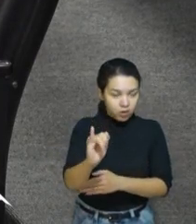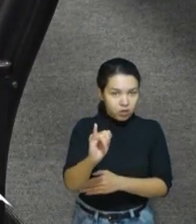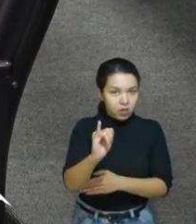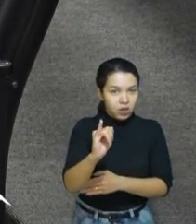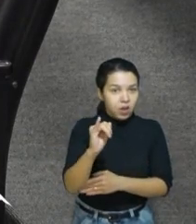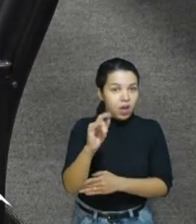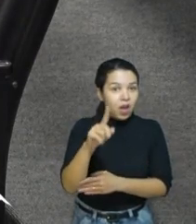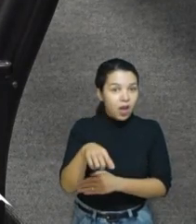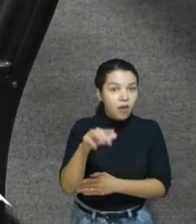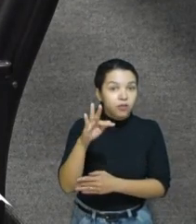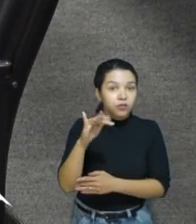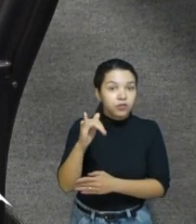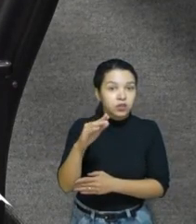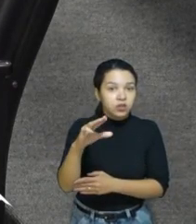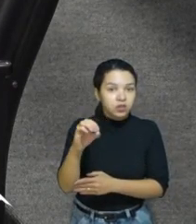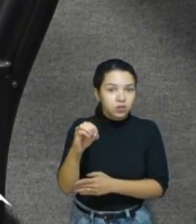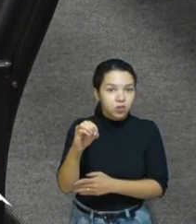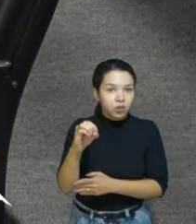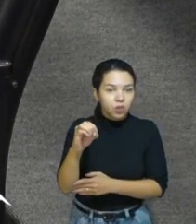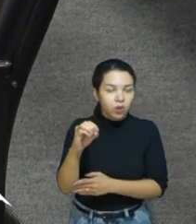aquele físico americano que